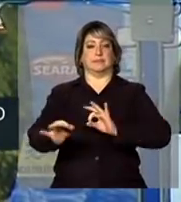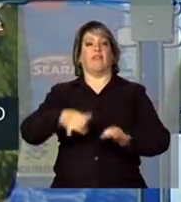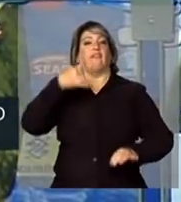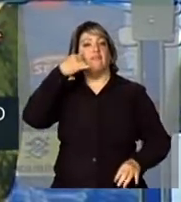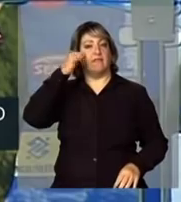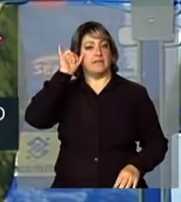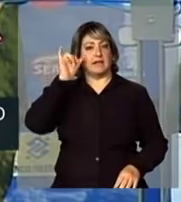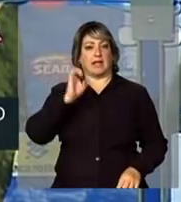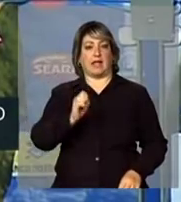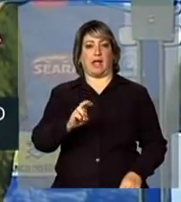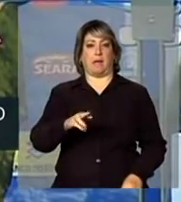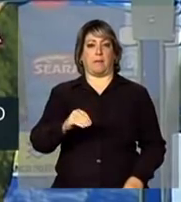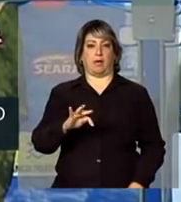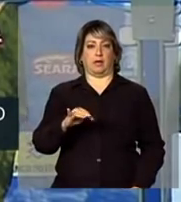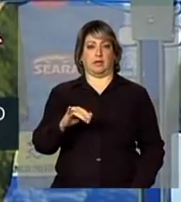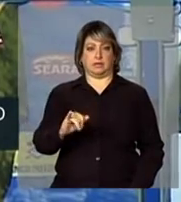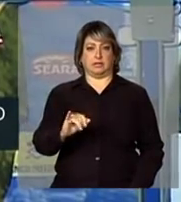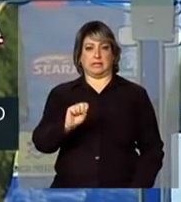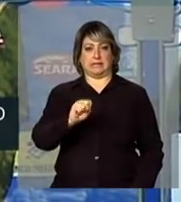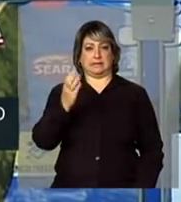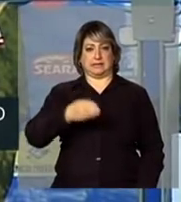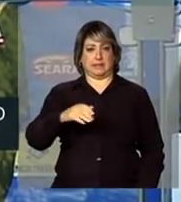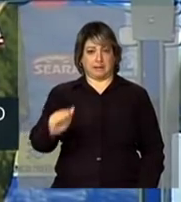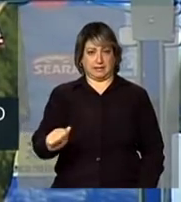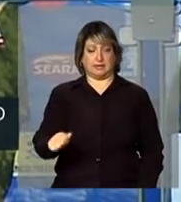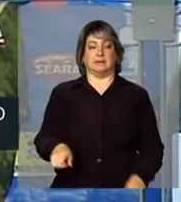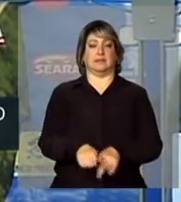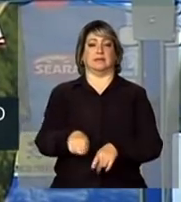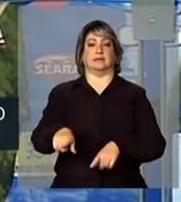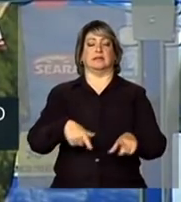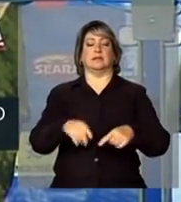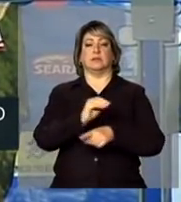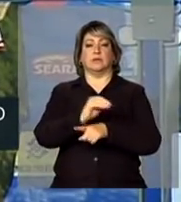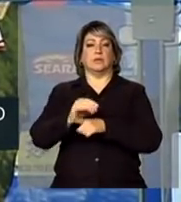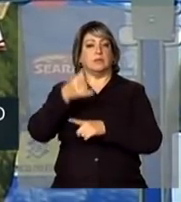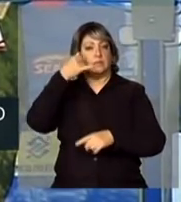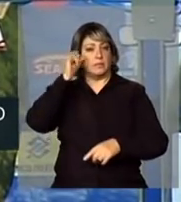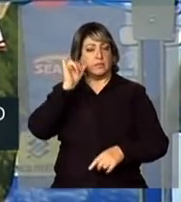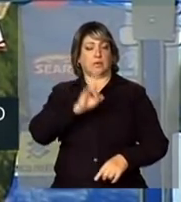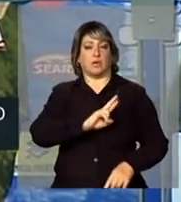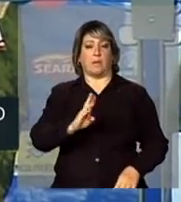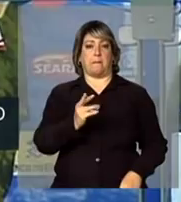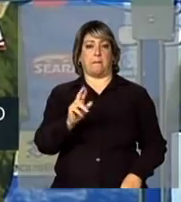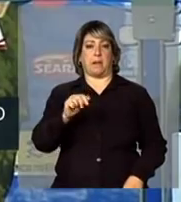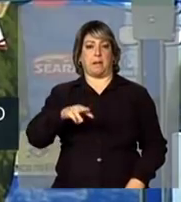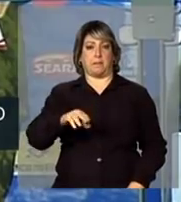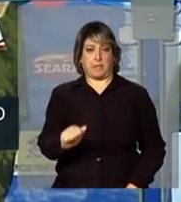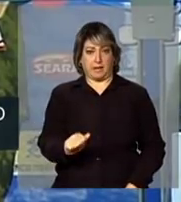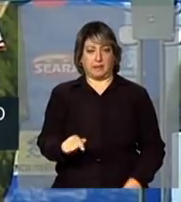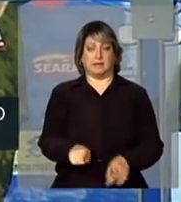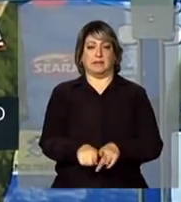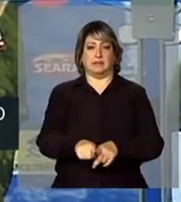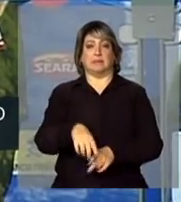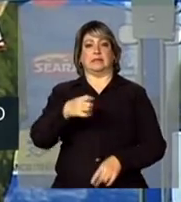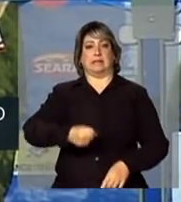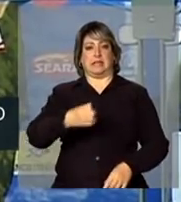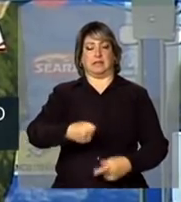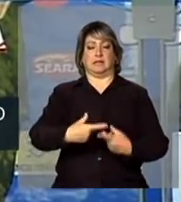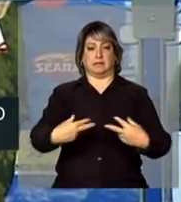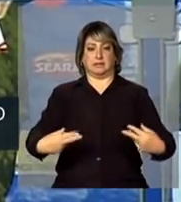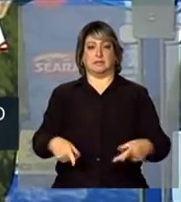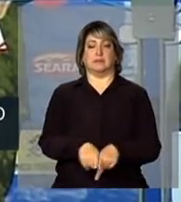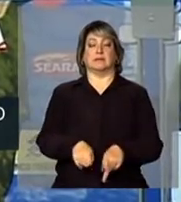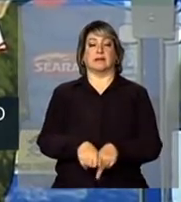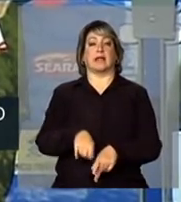fazenda Hermote, sociedade anônima, dedicada à criação de gado Brahma, além de gir leiteiro. Foi pioneiro